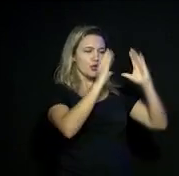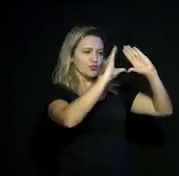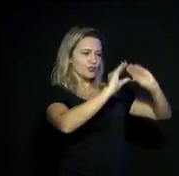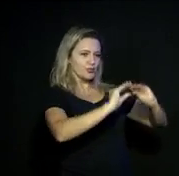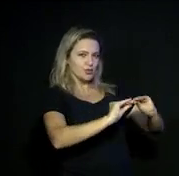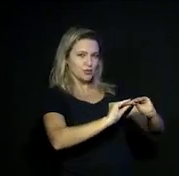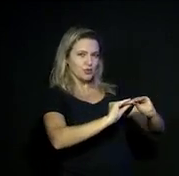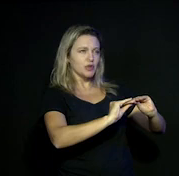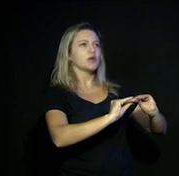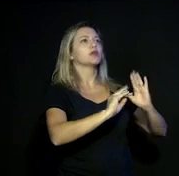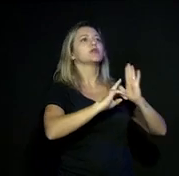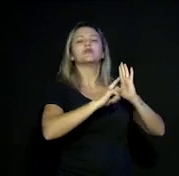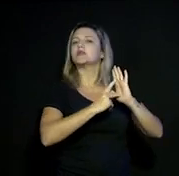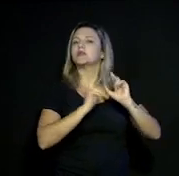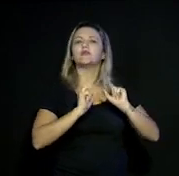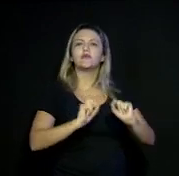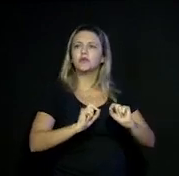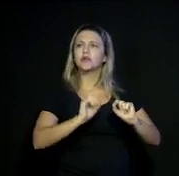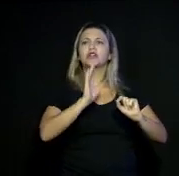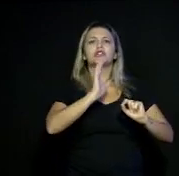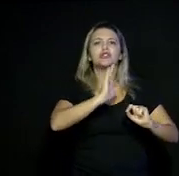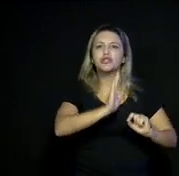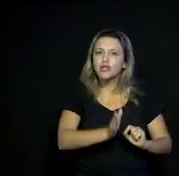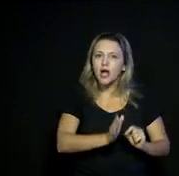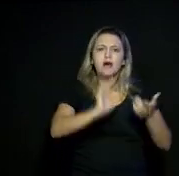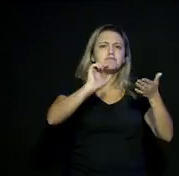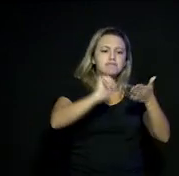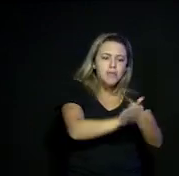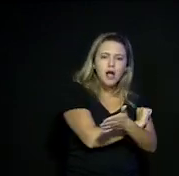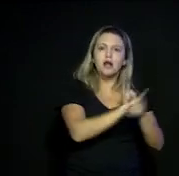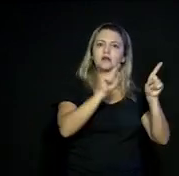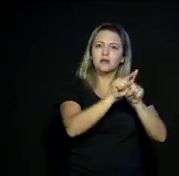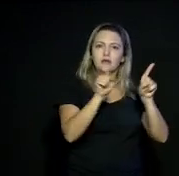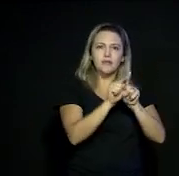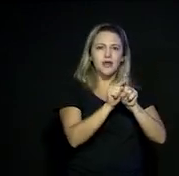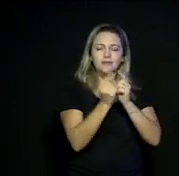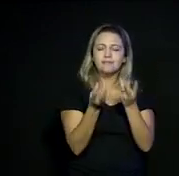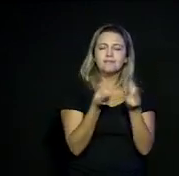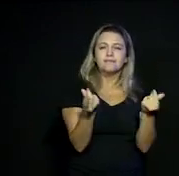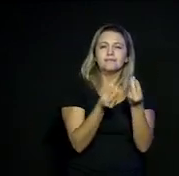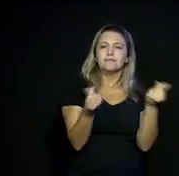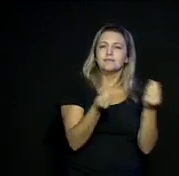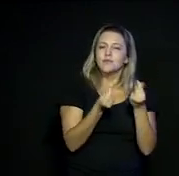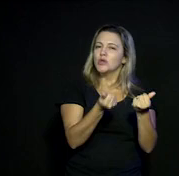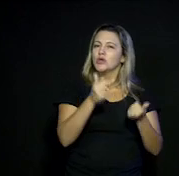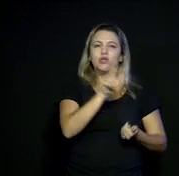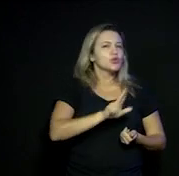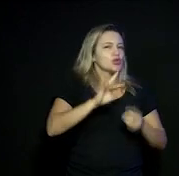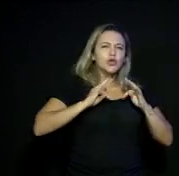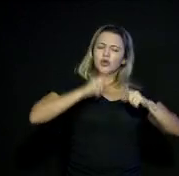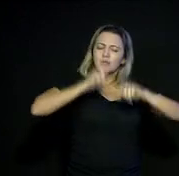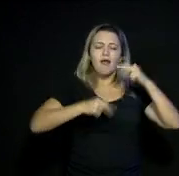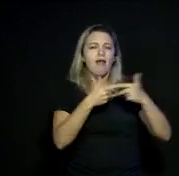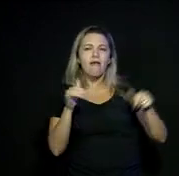de apagar a habilidade que o menino desenvolveu para lidar com qualquer jogo? Usar todas as ferramentas e